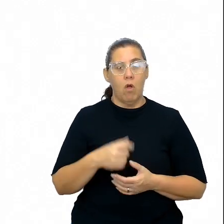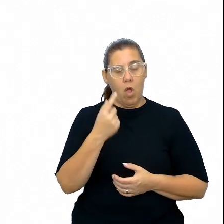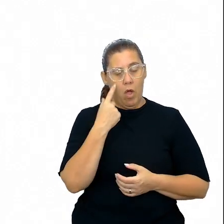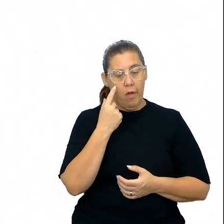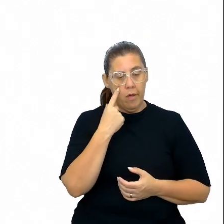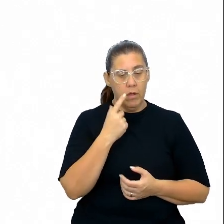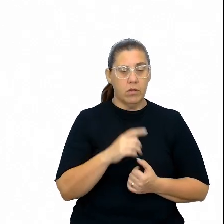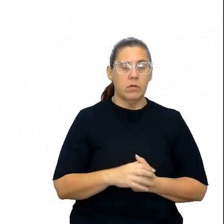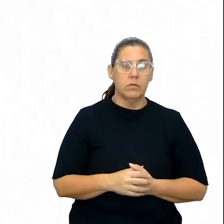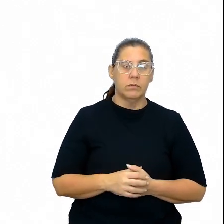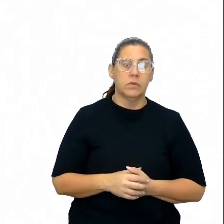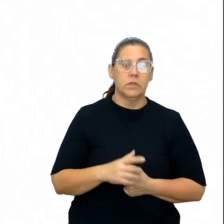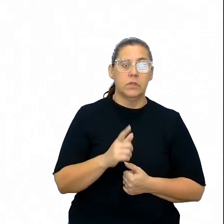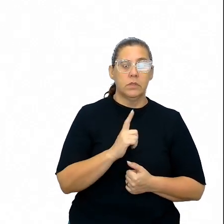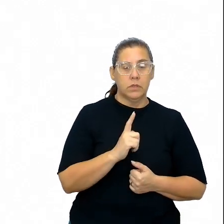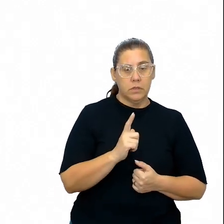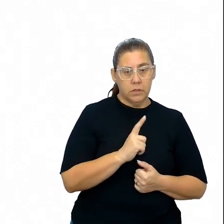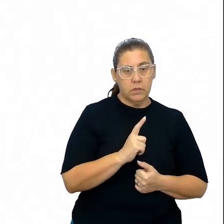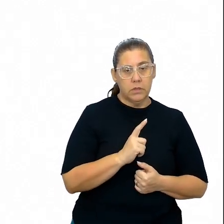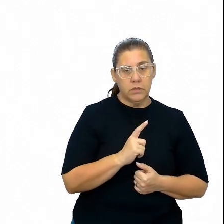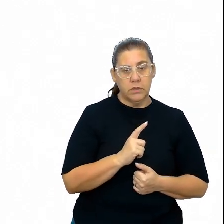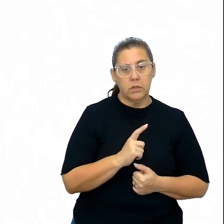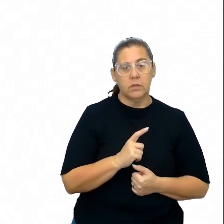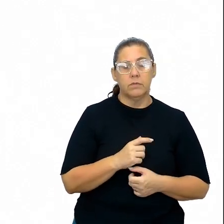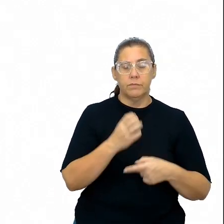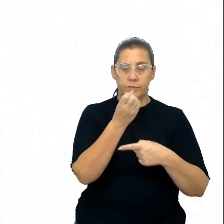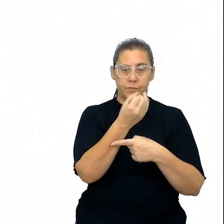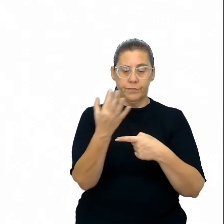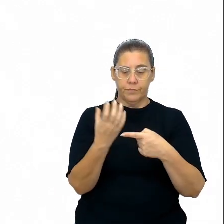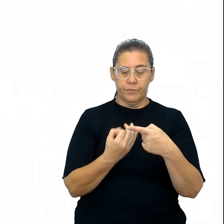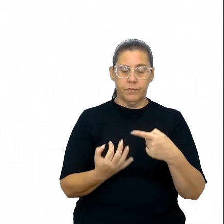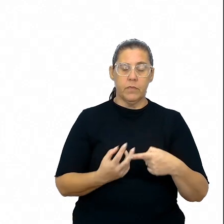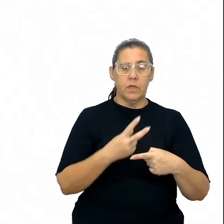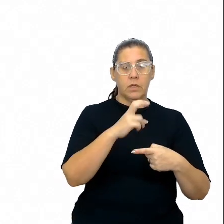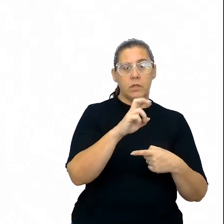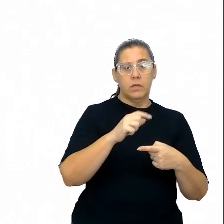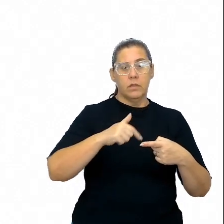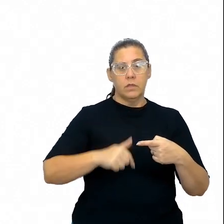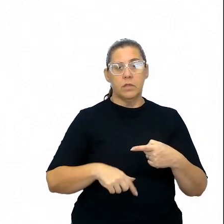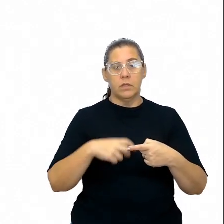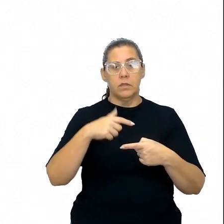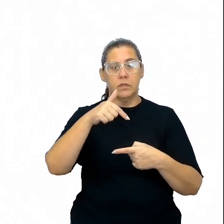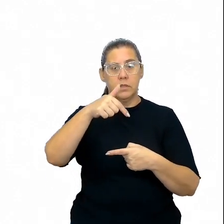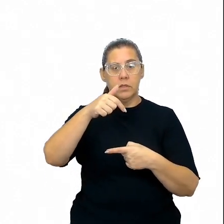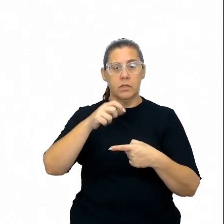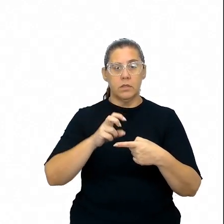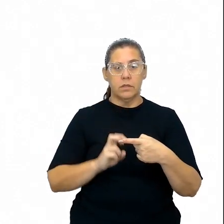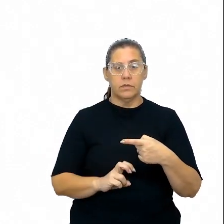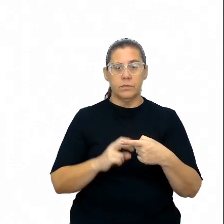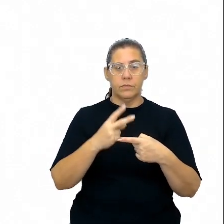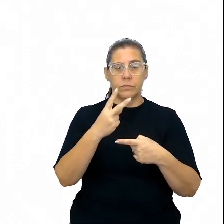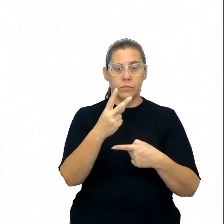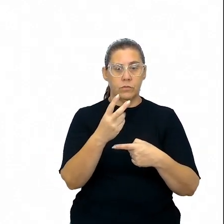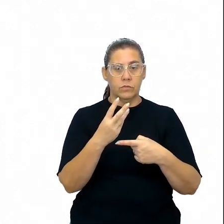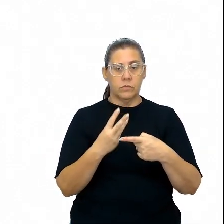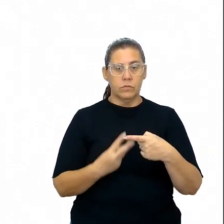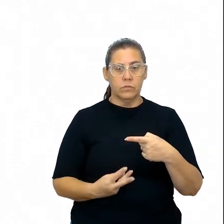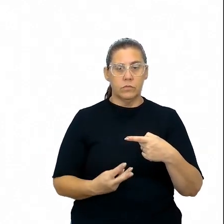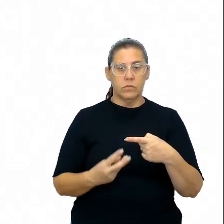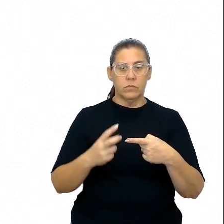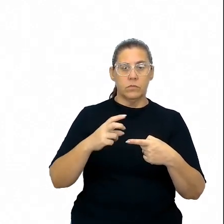nós. Nós temos o quê? Considere as seguintes frações: 5/7, 7/5, 2 inteiros e